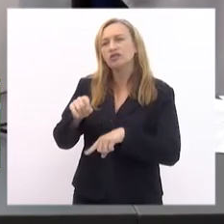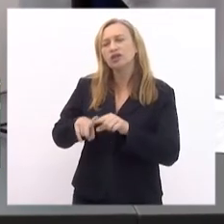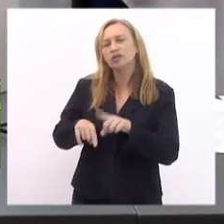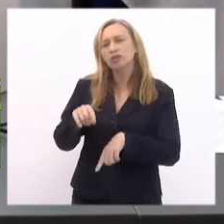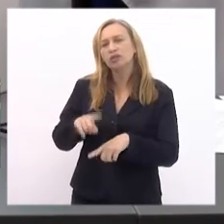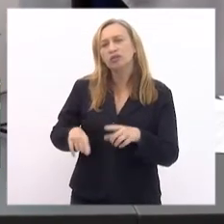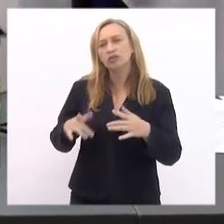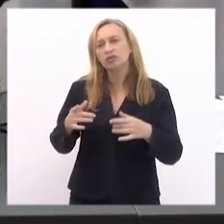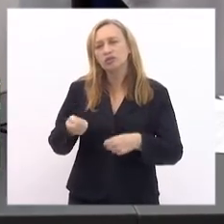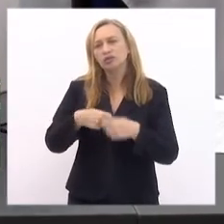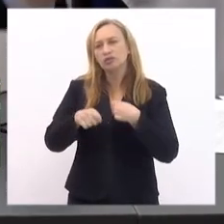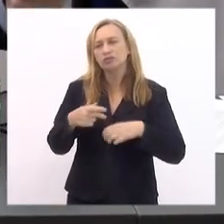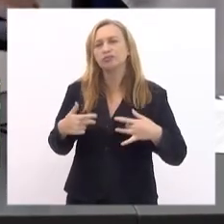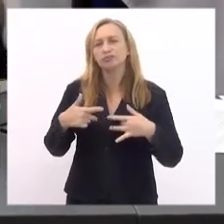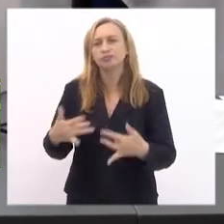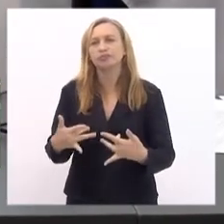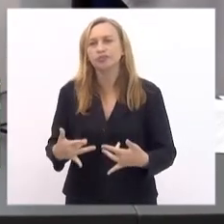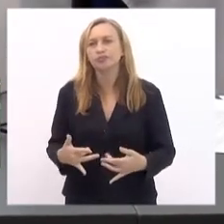economia solidária